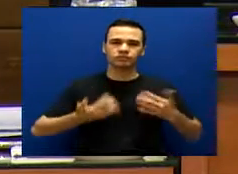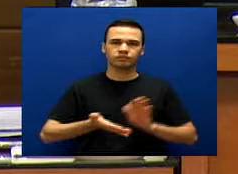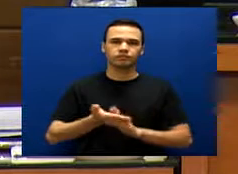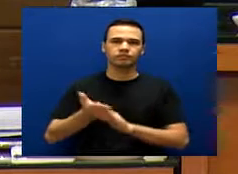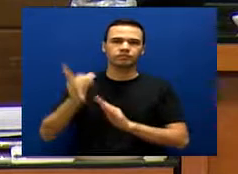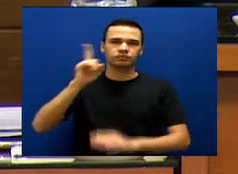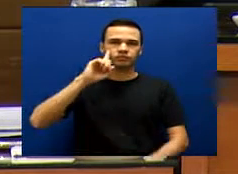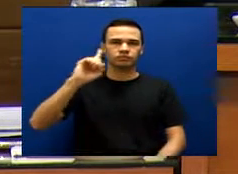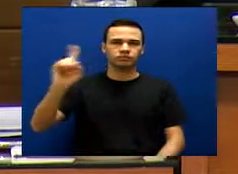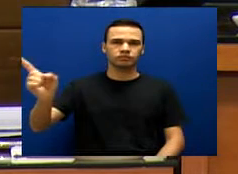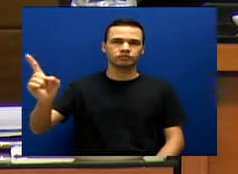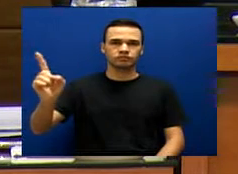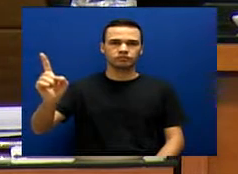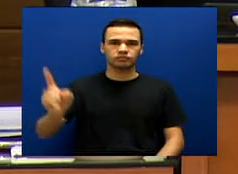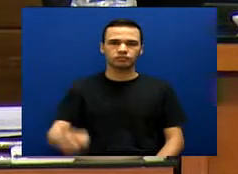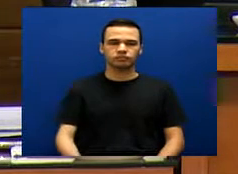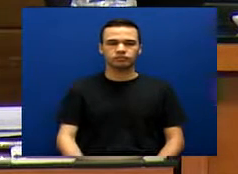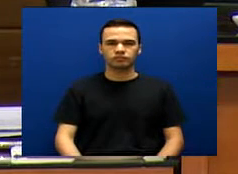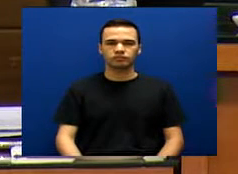comemorado no dia